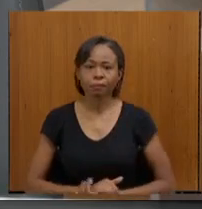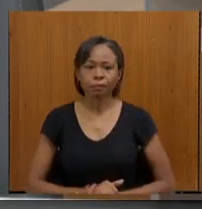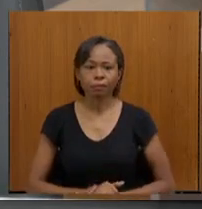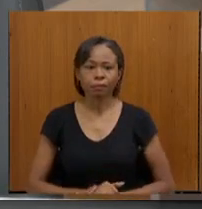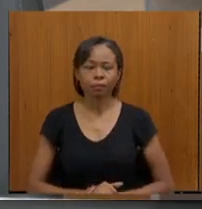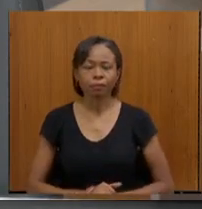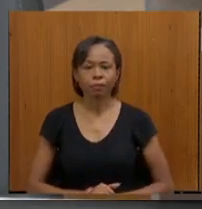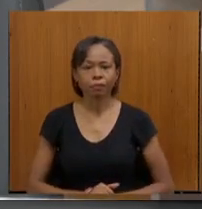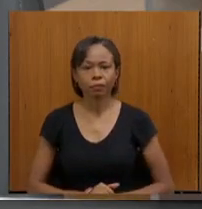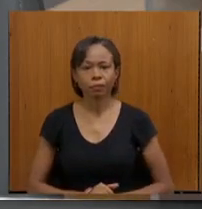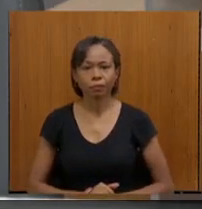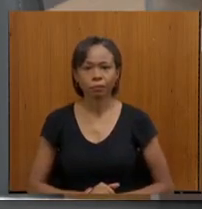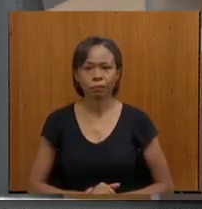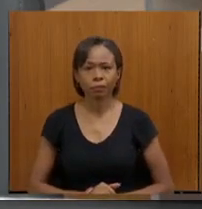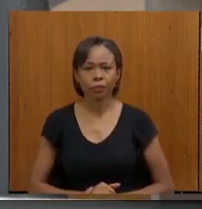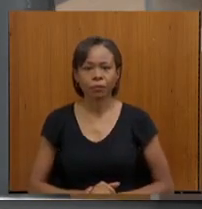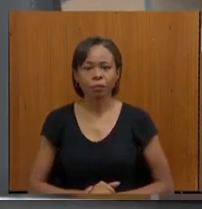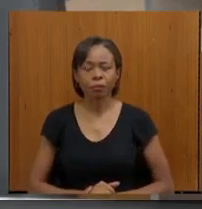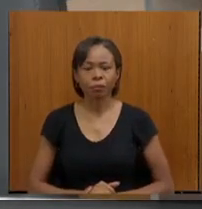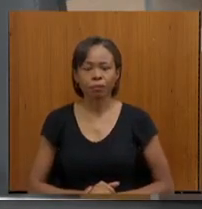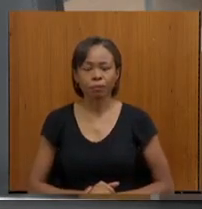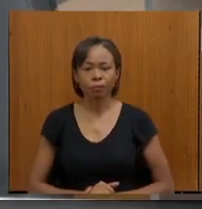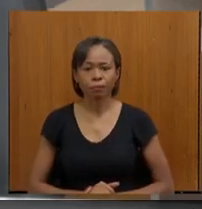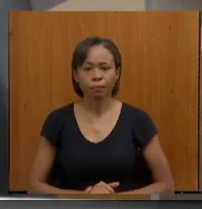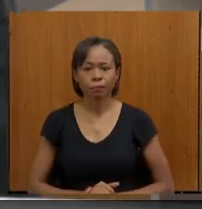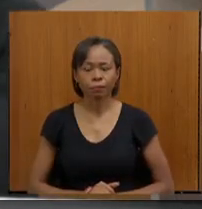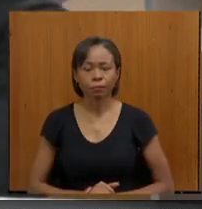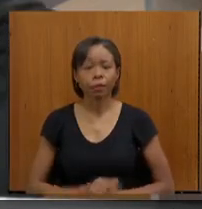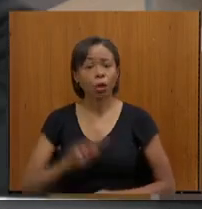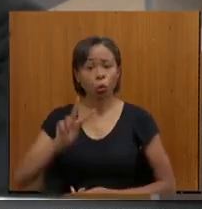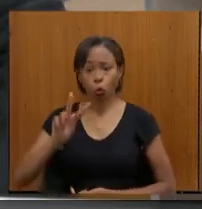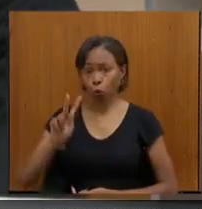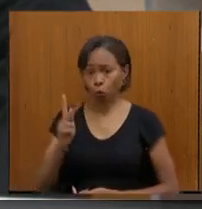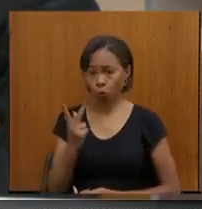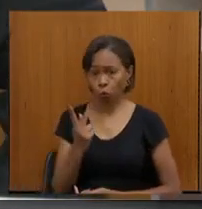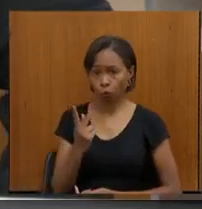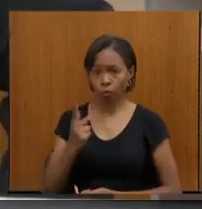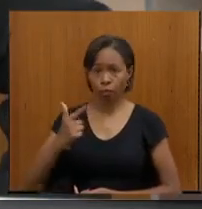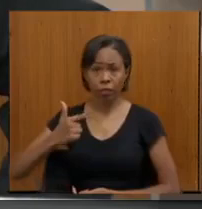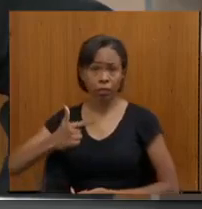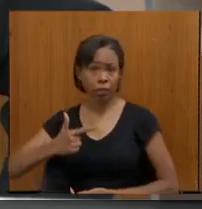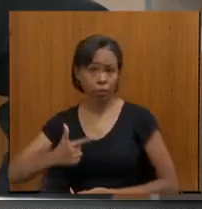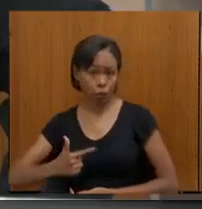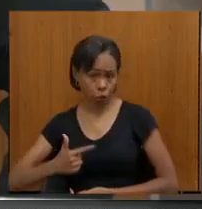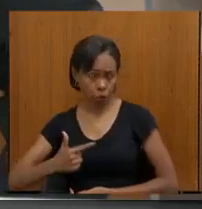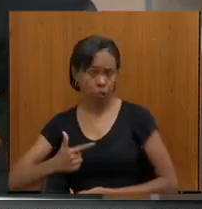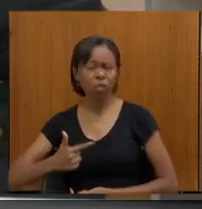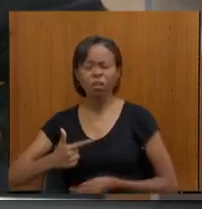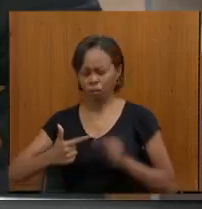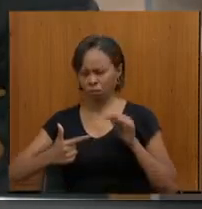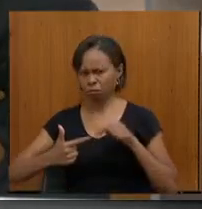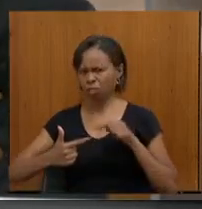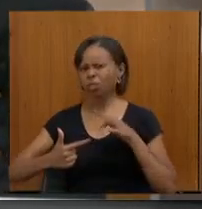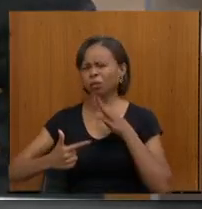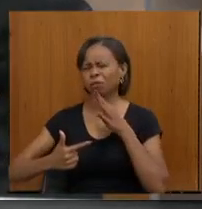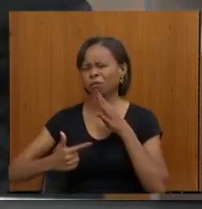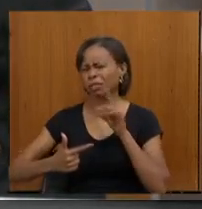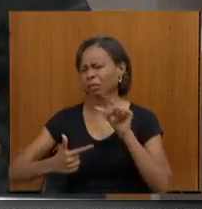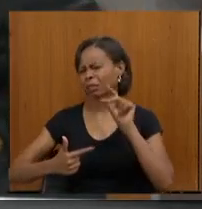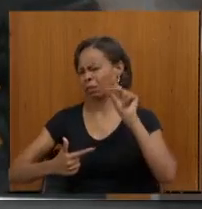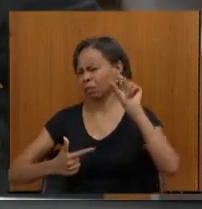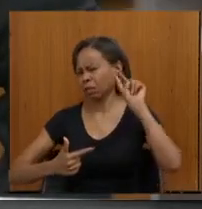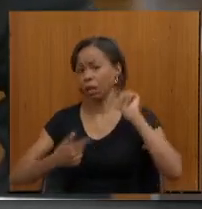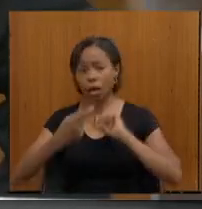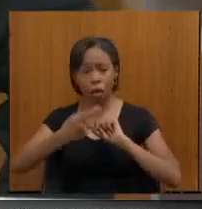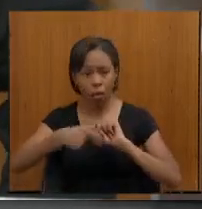Oi para vó mas é o hidrogênio então ele já é conhecido pelo pelo homem há bastante tempo e